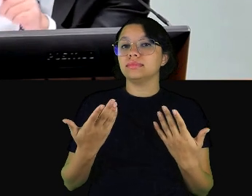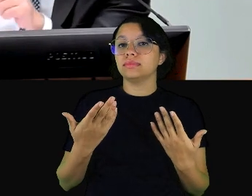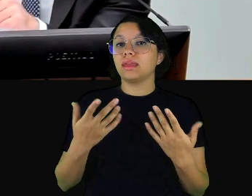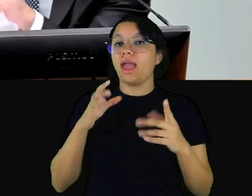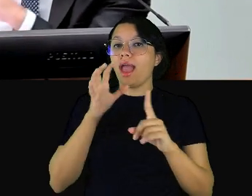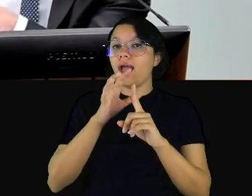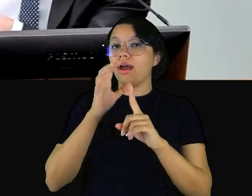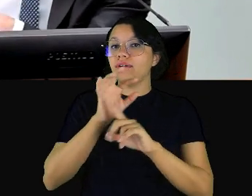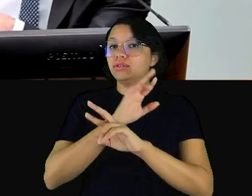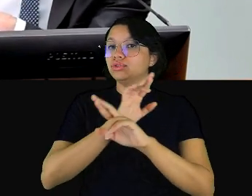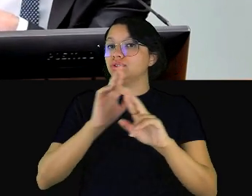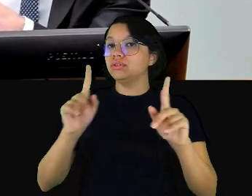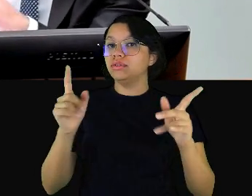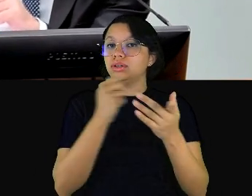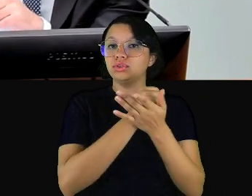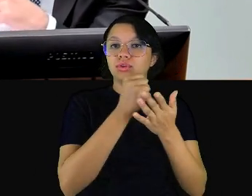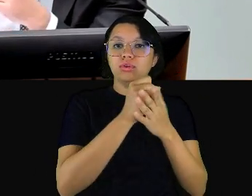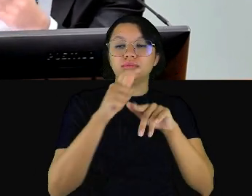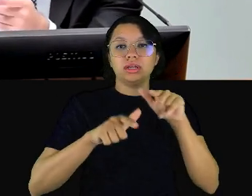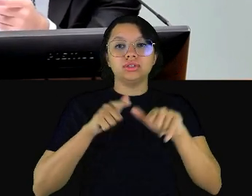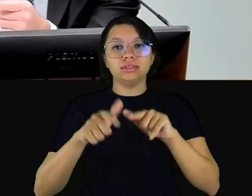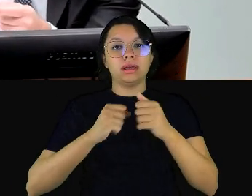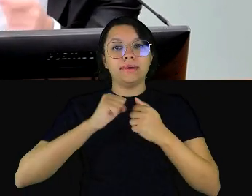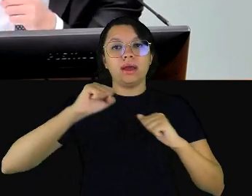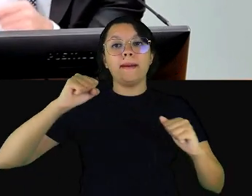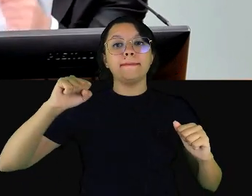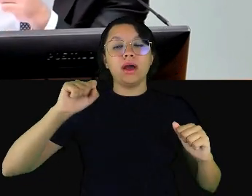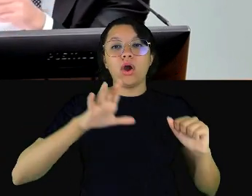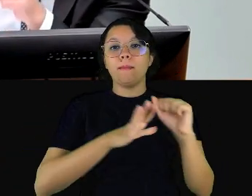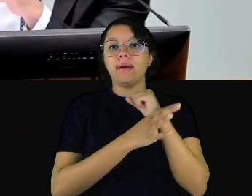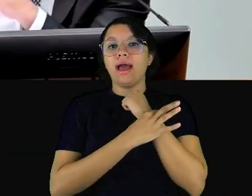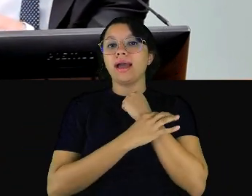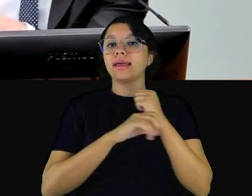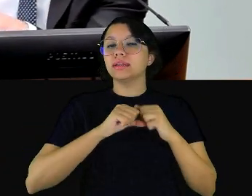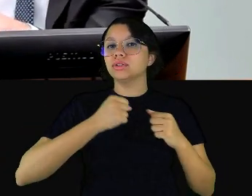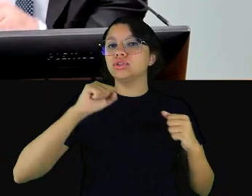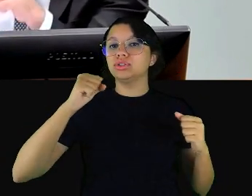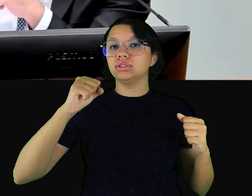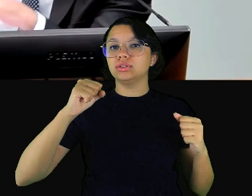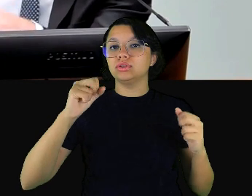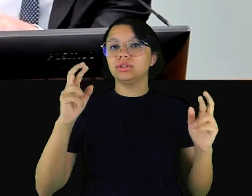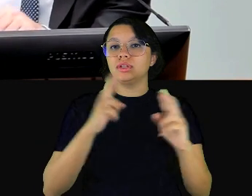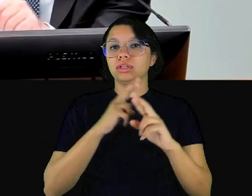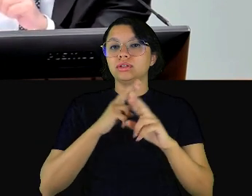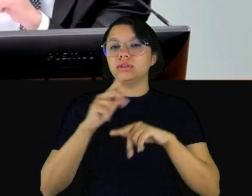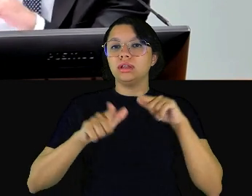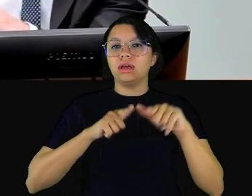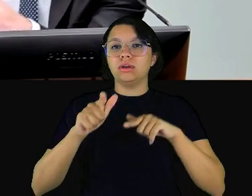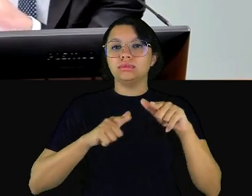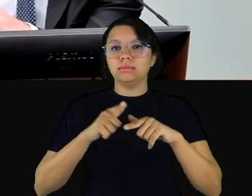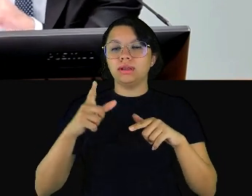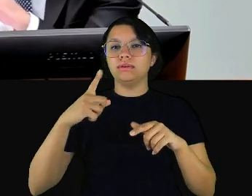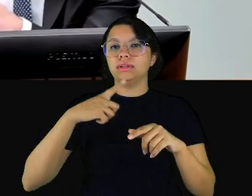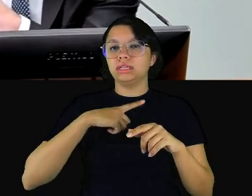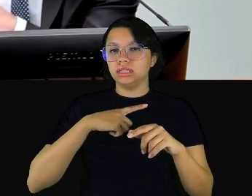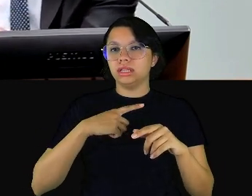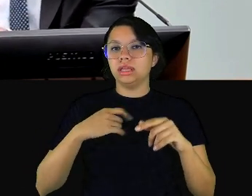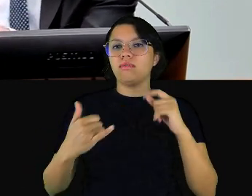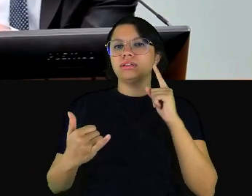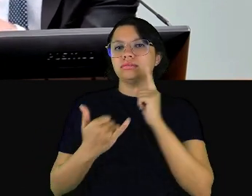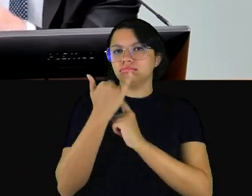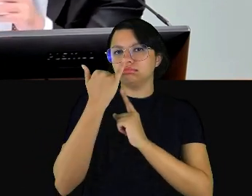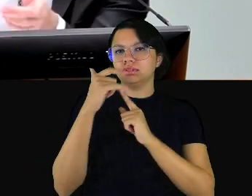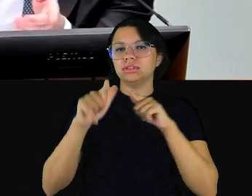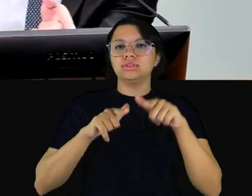efeitos diferentes no contrato de trabalho, maiores ainda, com uma garantia maior ao trabalhador que sofreu o acidente de